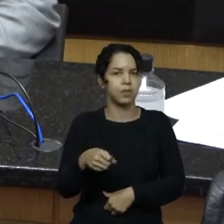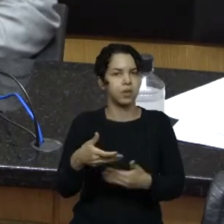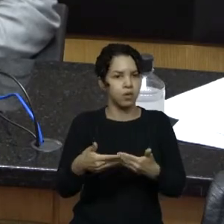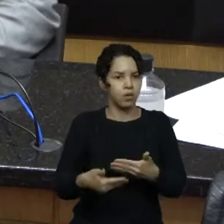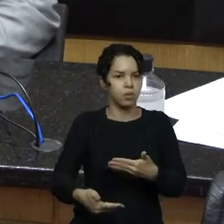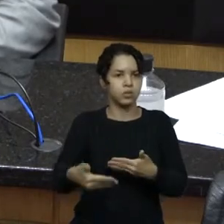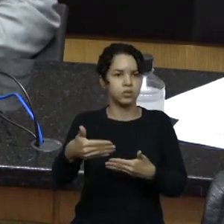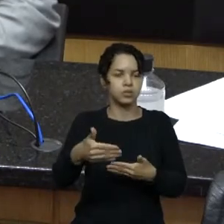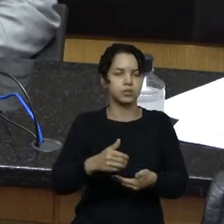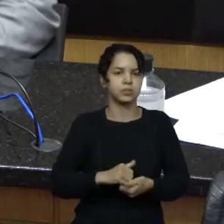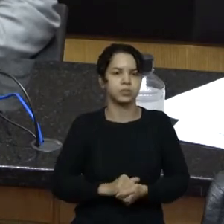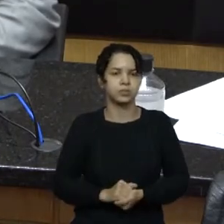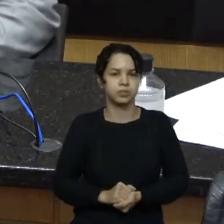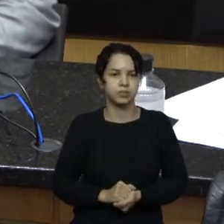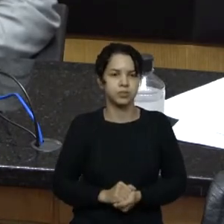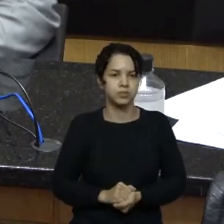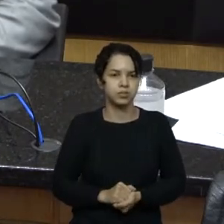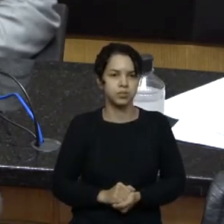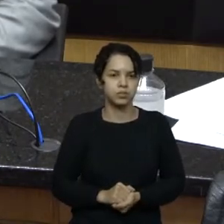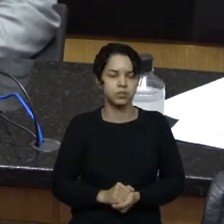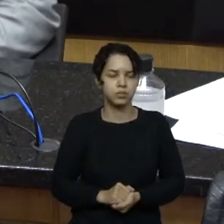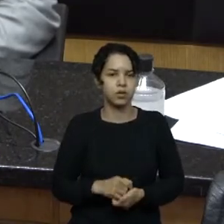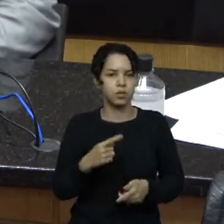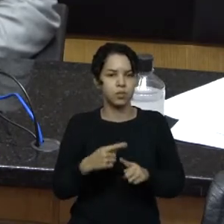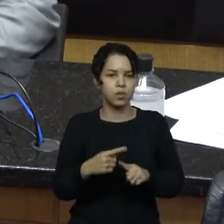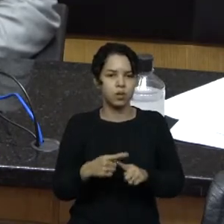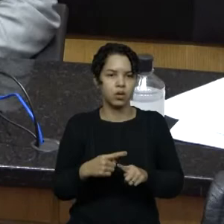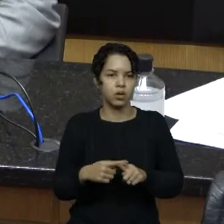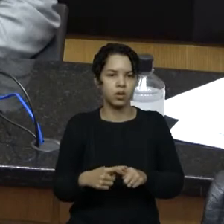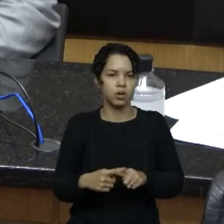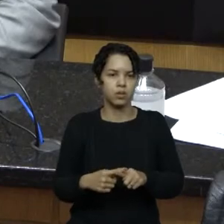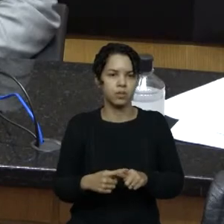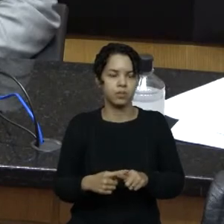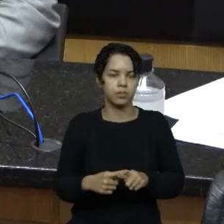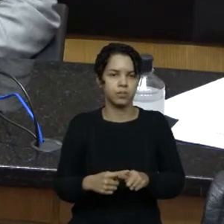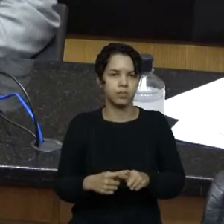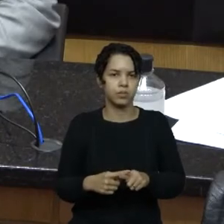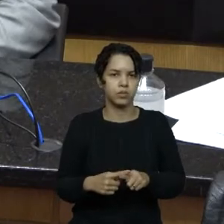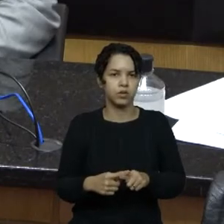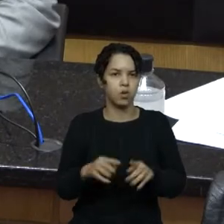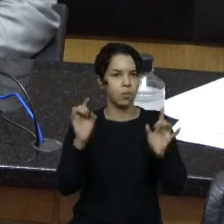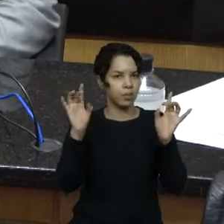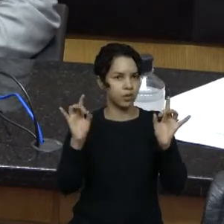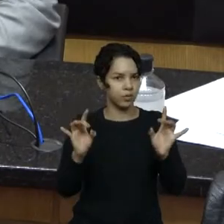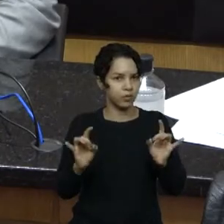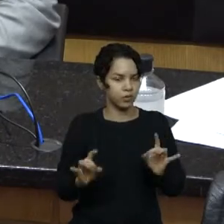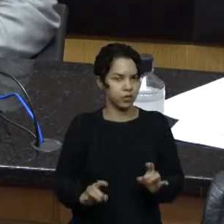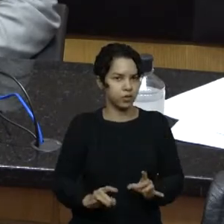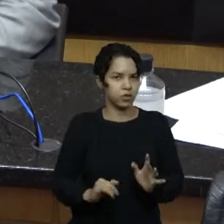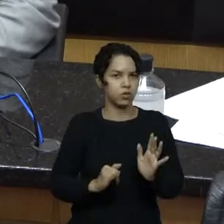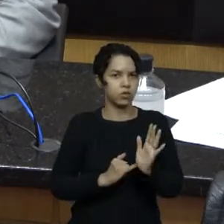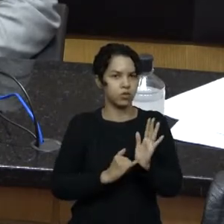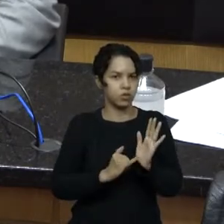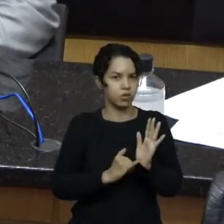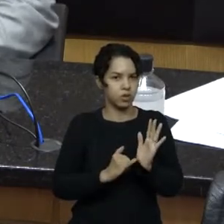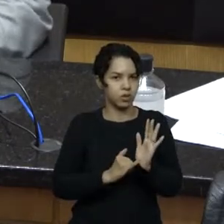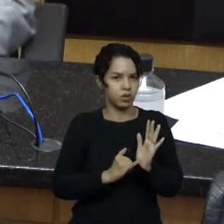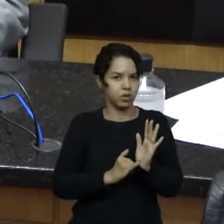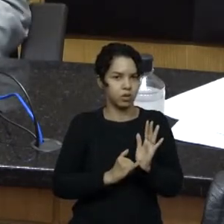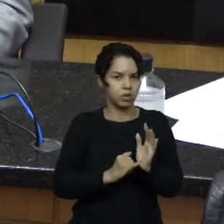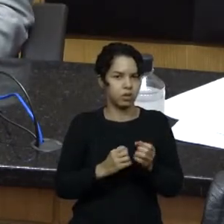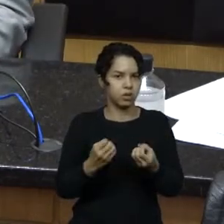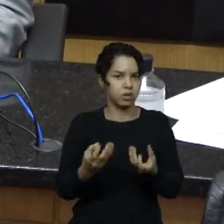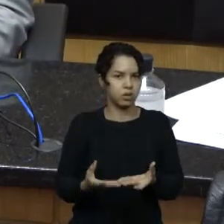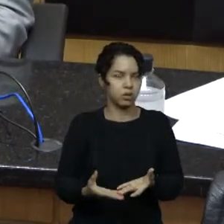começou é porque até então os benefícios fiscais e incentivos ficais eram concedidos